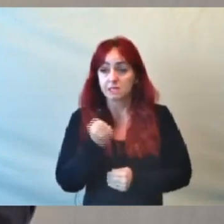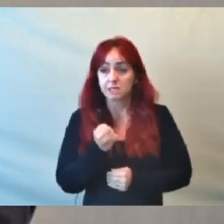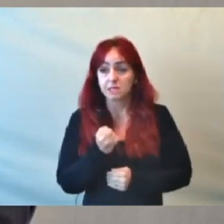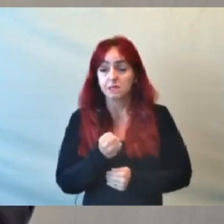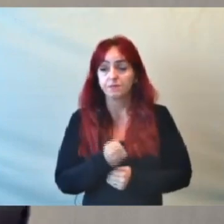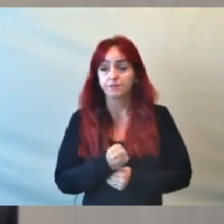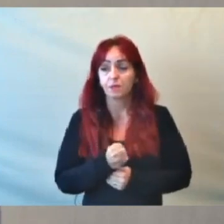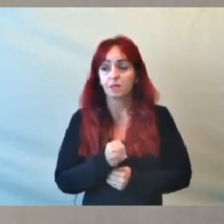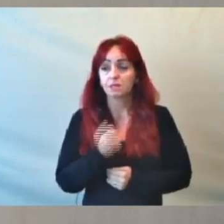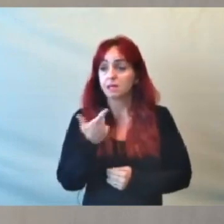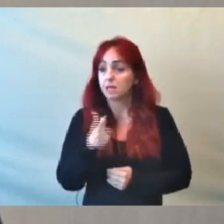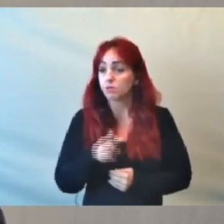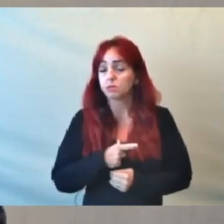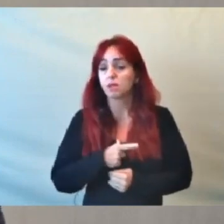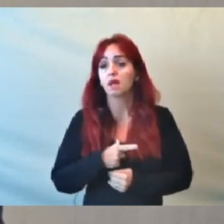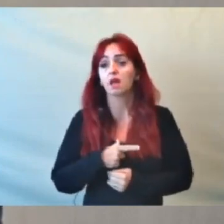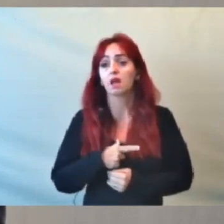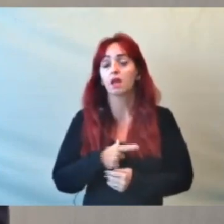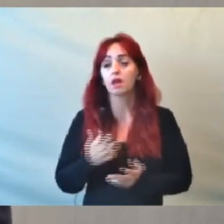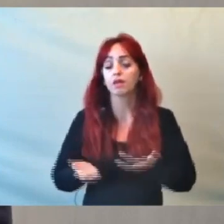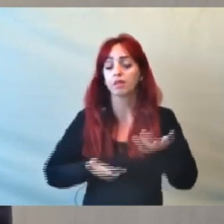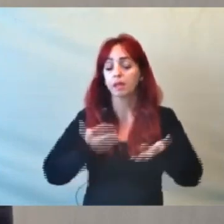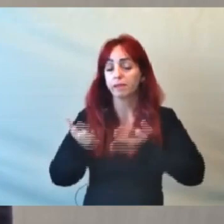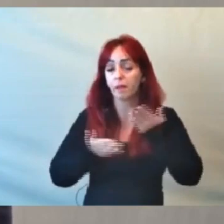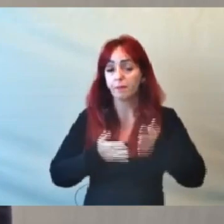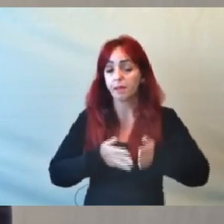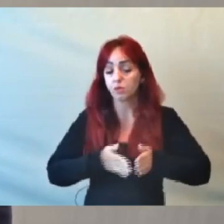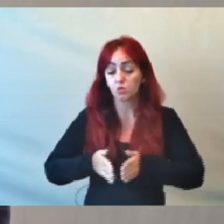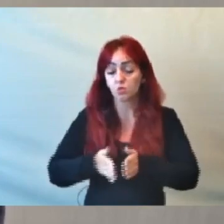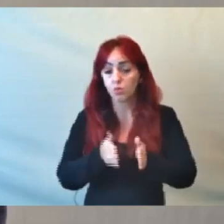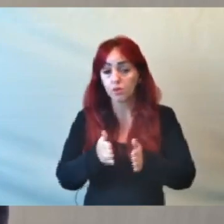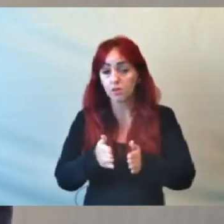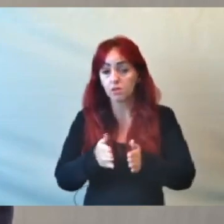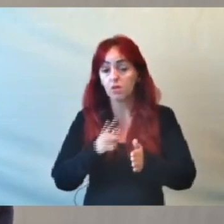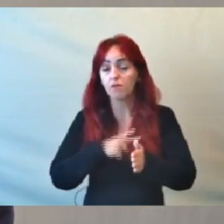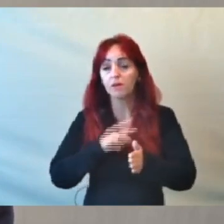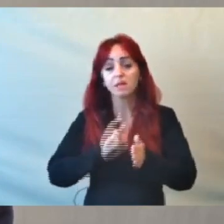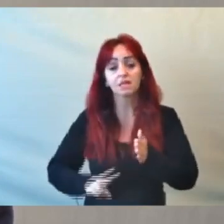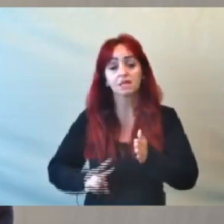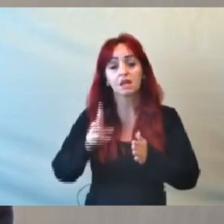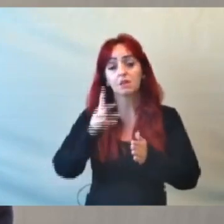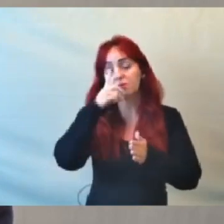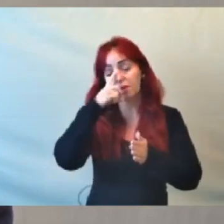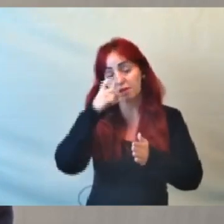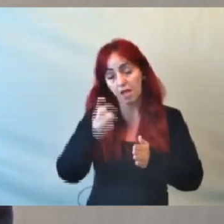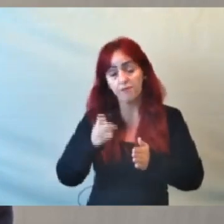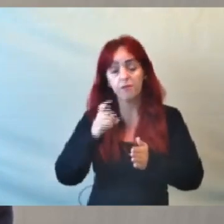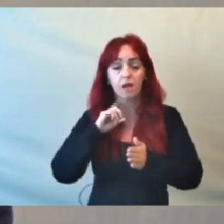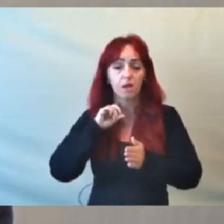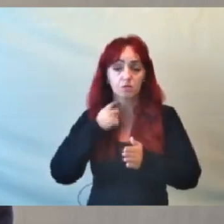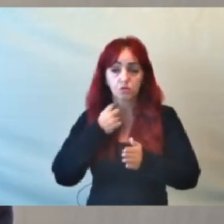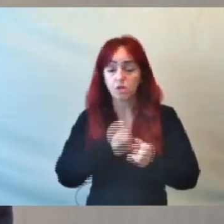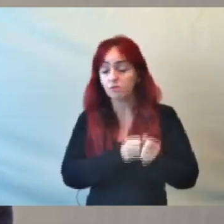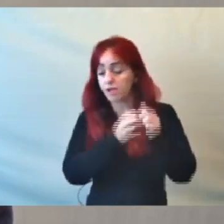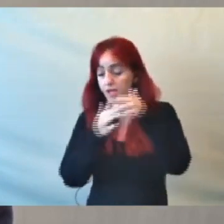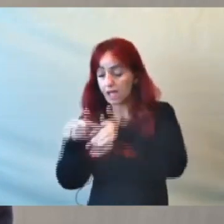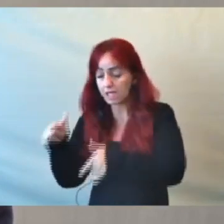de poluentes, vai ficar jogando a vida inteira biorremediação e não vai resolver?